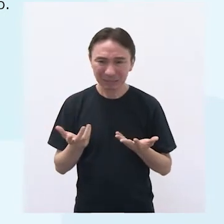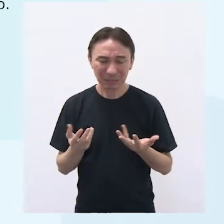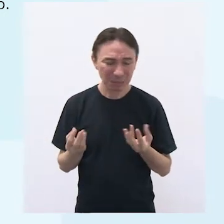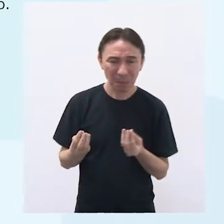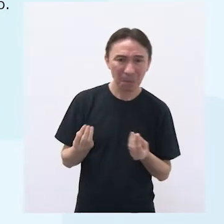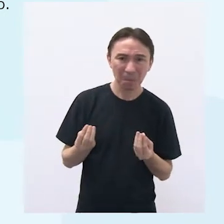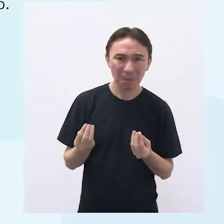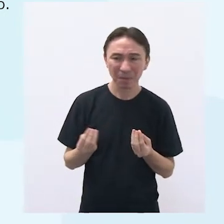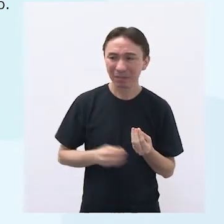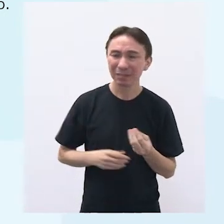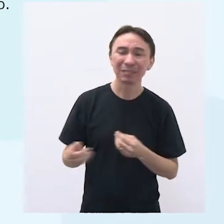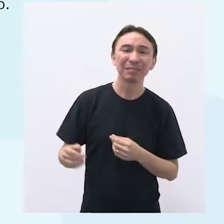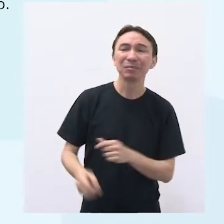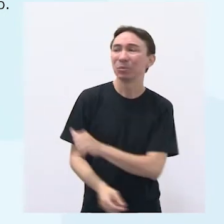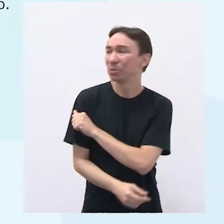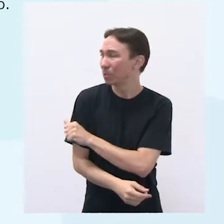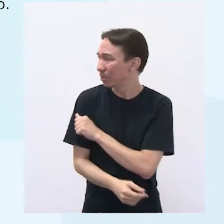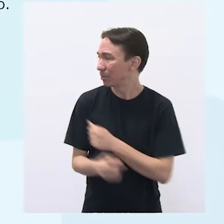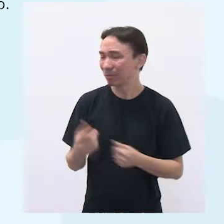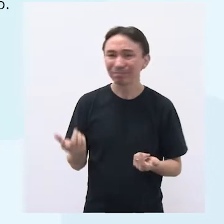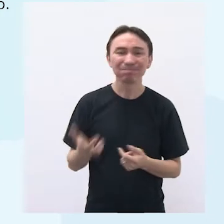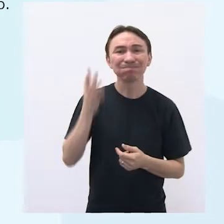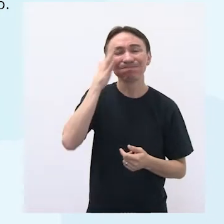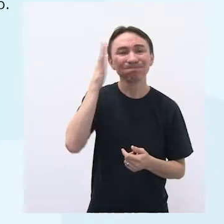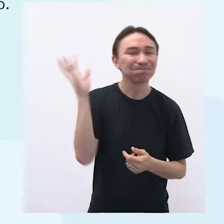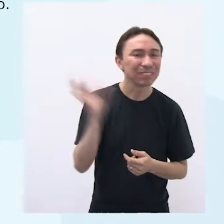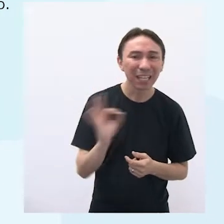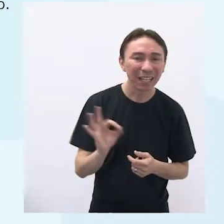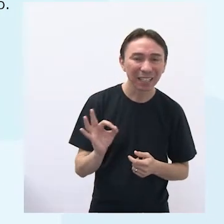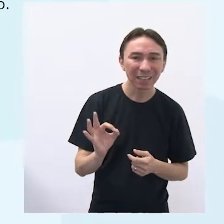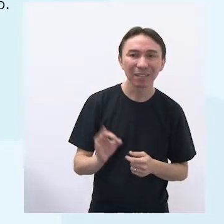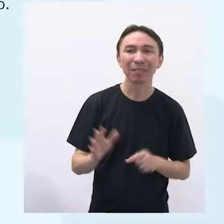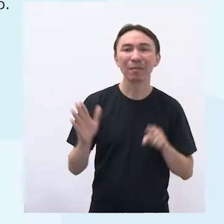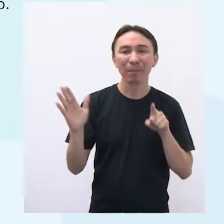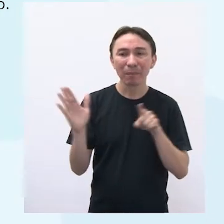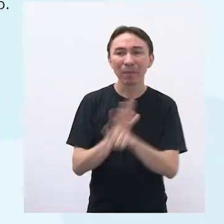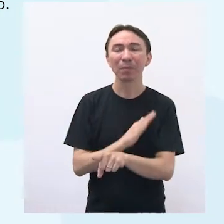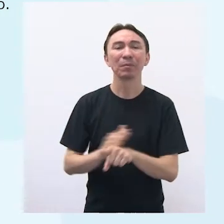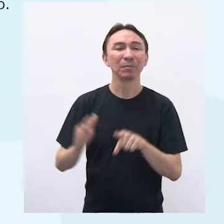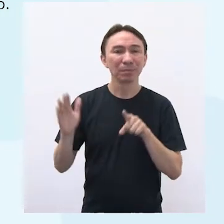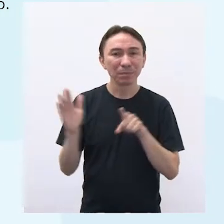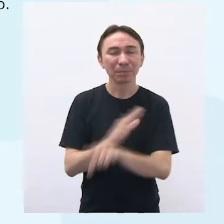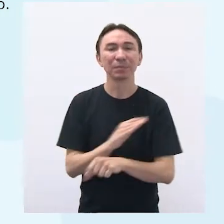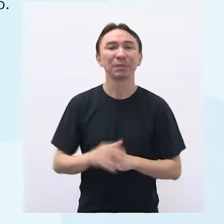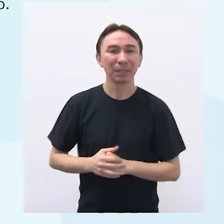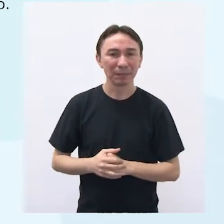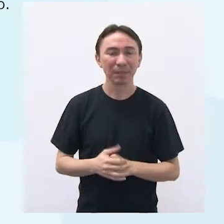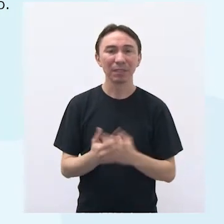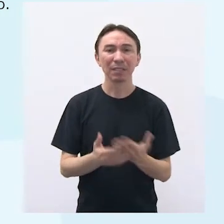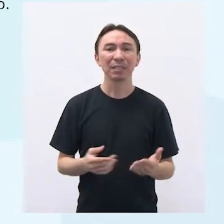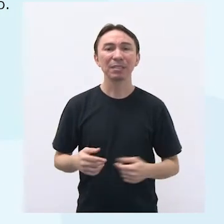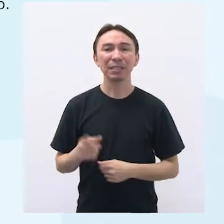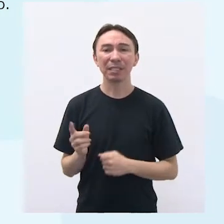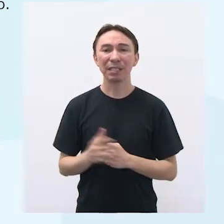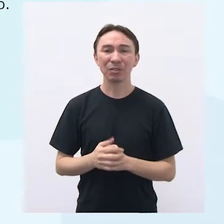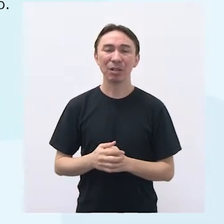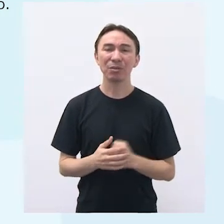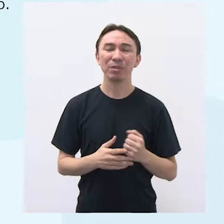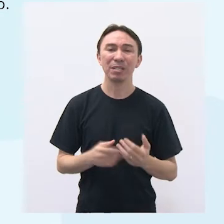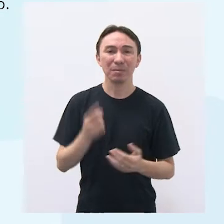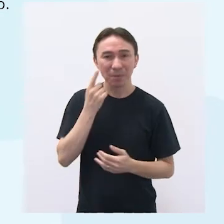chamar. Pergunta. É o mínimo, né? E aí, pensando caso tenha alguma questão pedagógica que